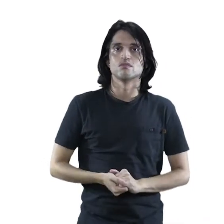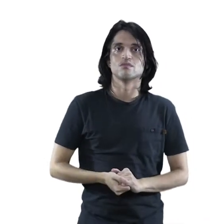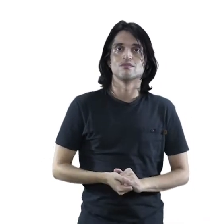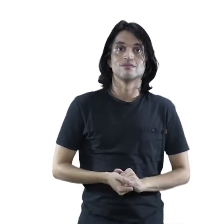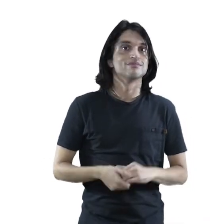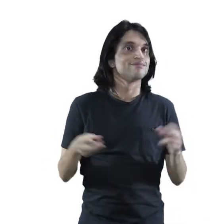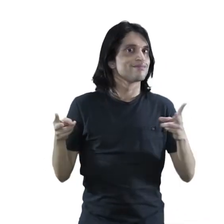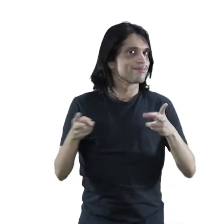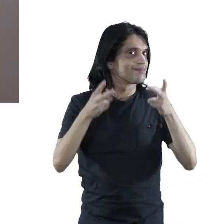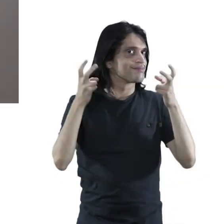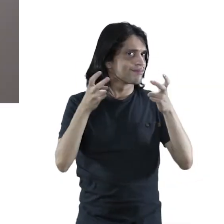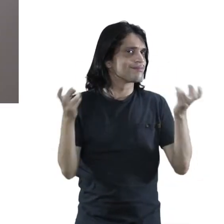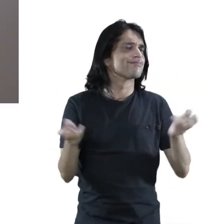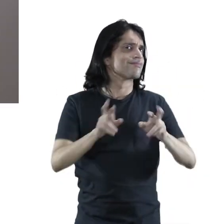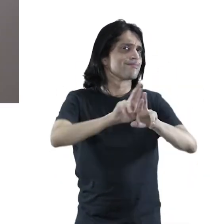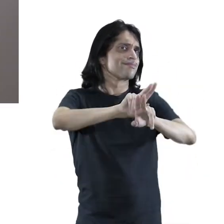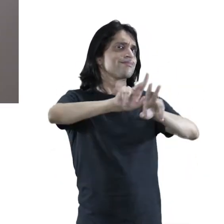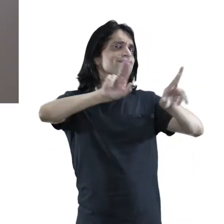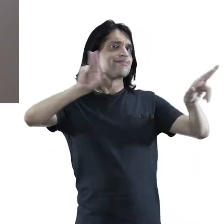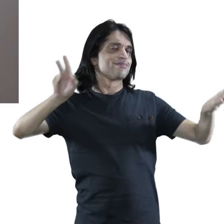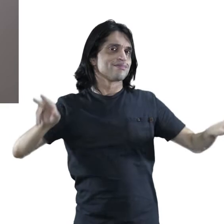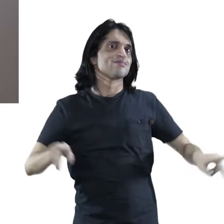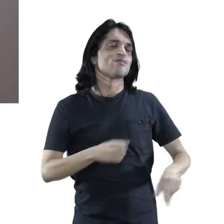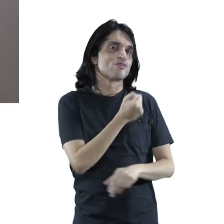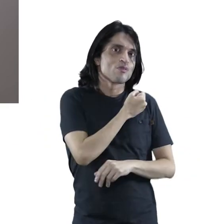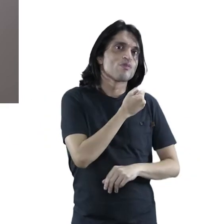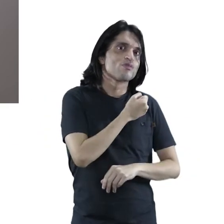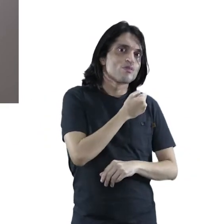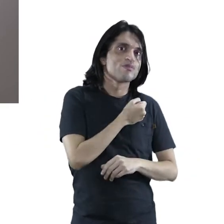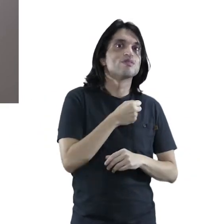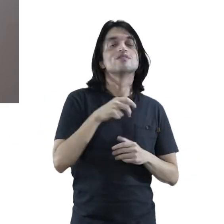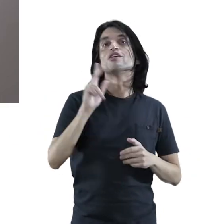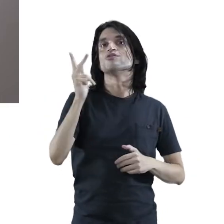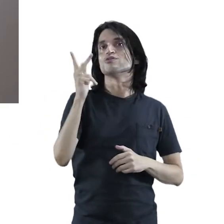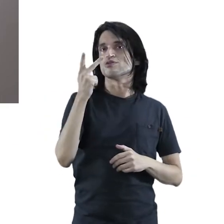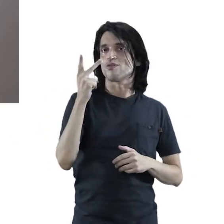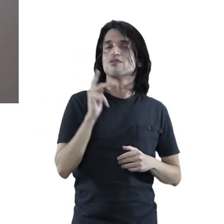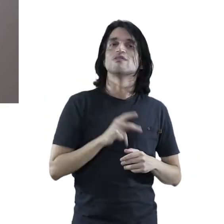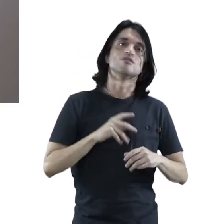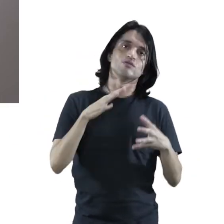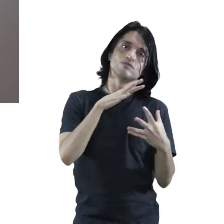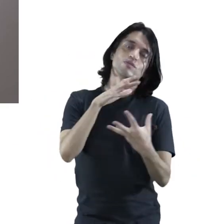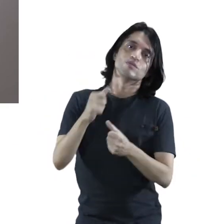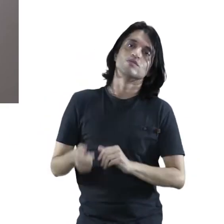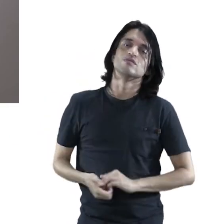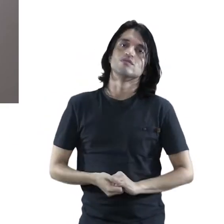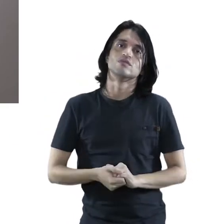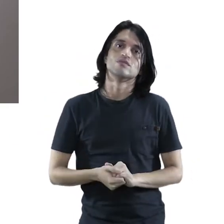que é 4.000. Então, acharam interessante a diversidade de sistemas numéricos pela história da humanidade?